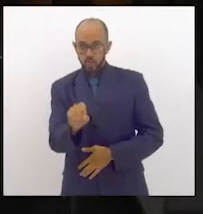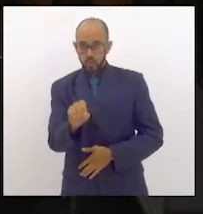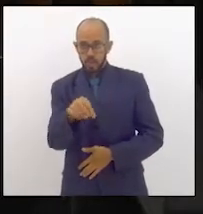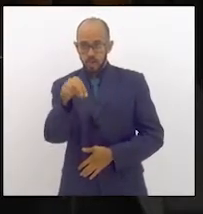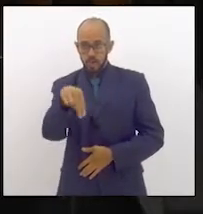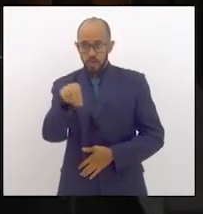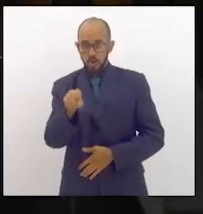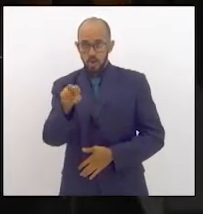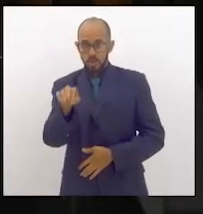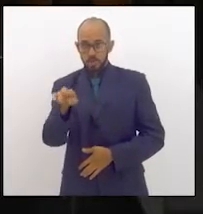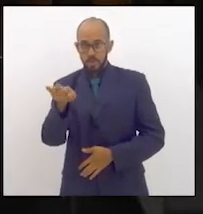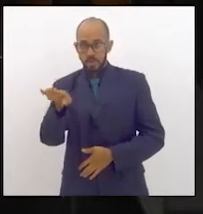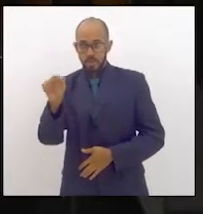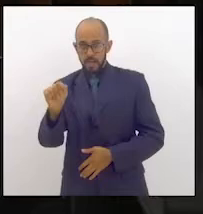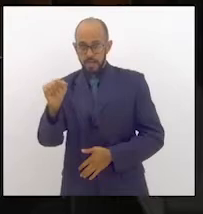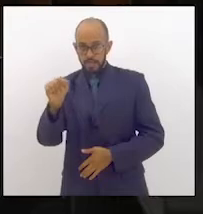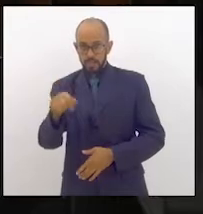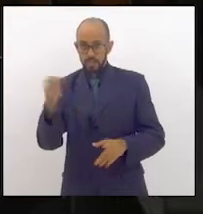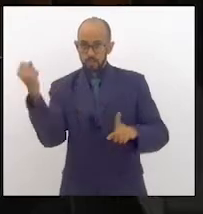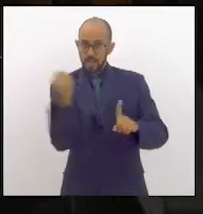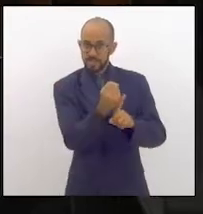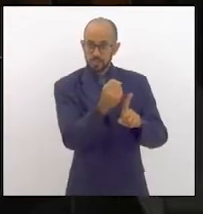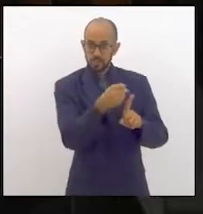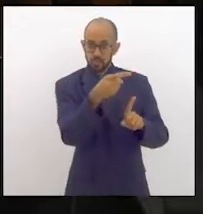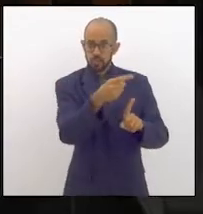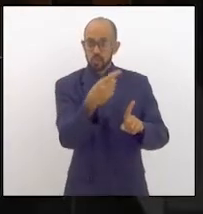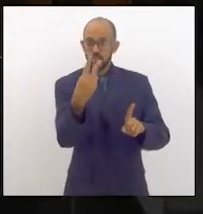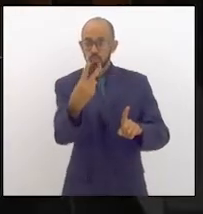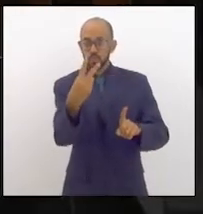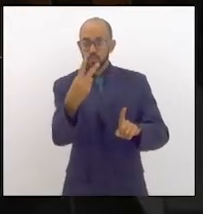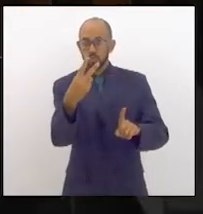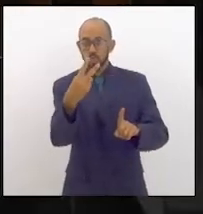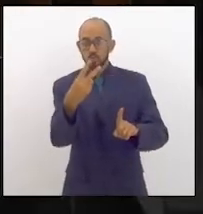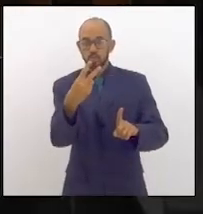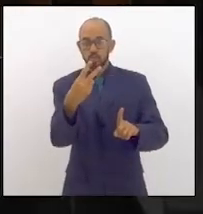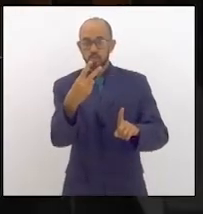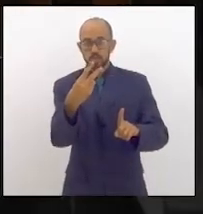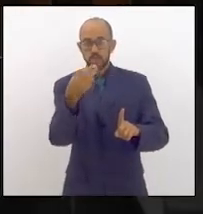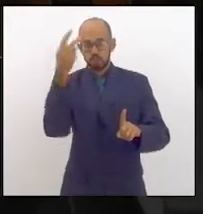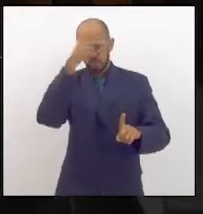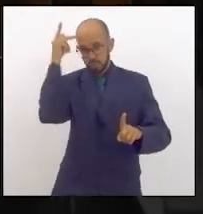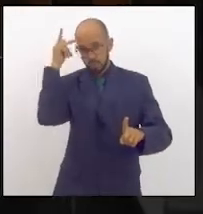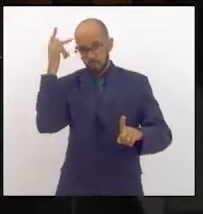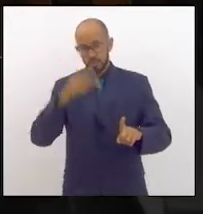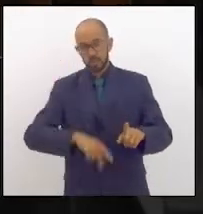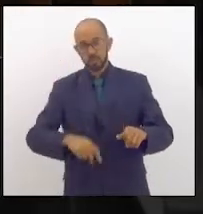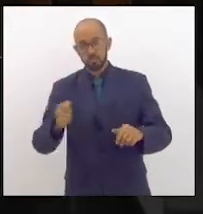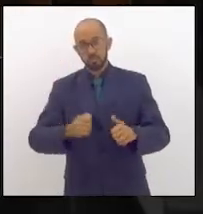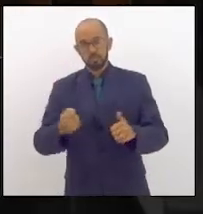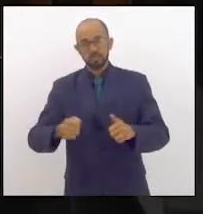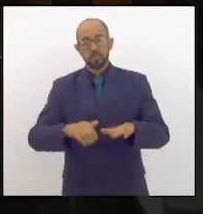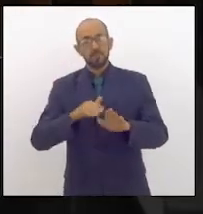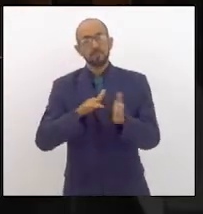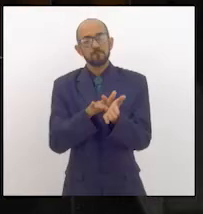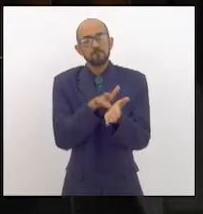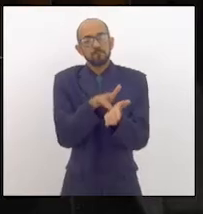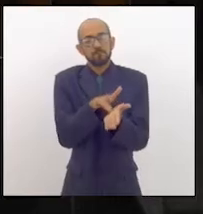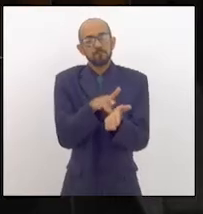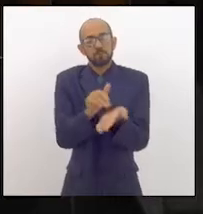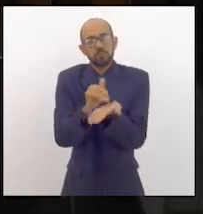do Estado do Rio de Janeiro que teve duas laranjas lotadas no gabinete de Flávio bolsonaro durante mais de quatro anos